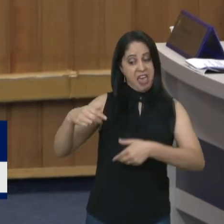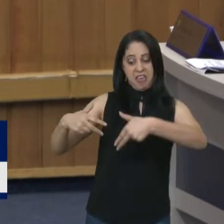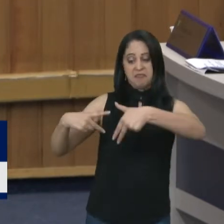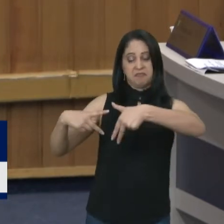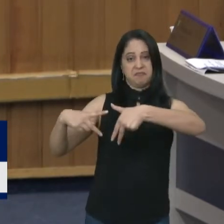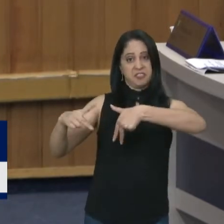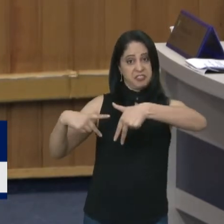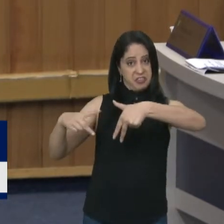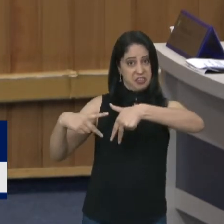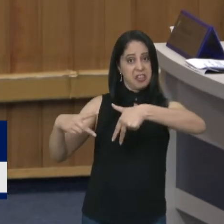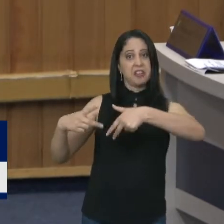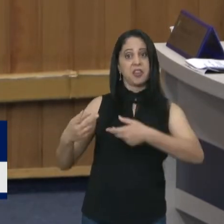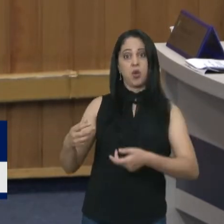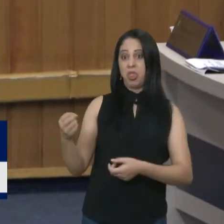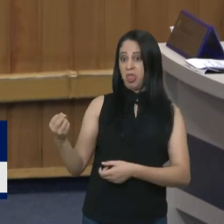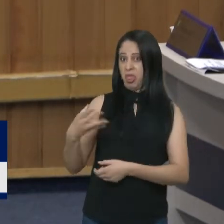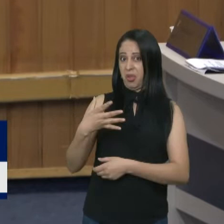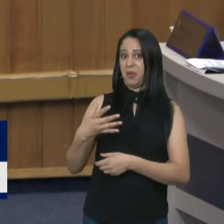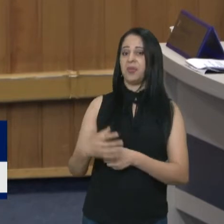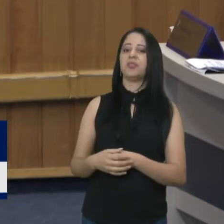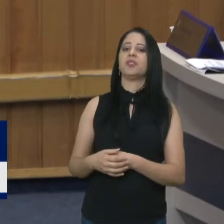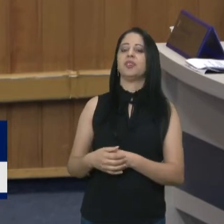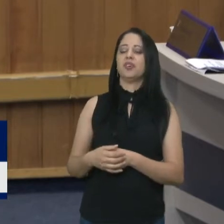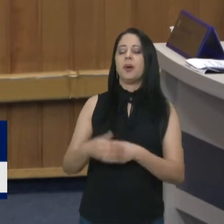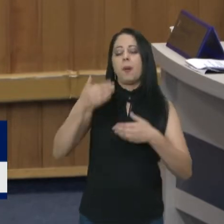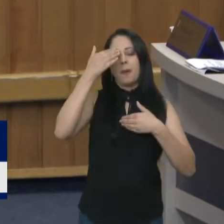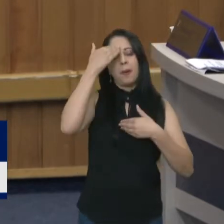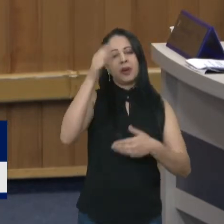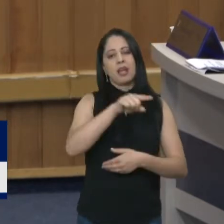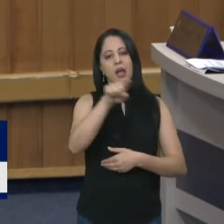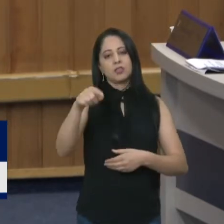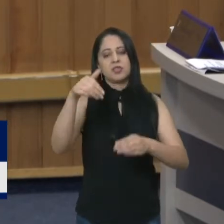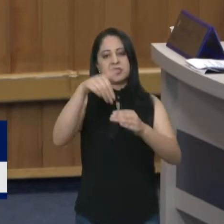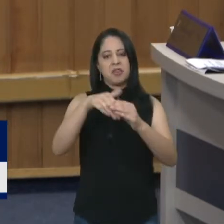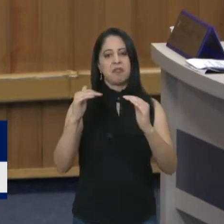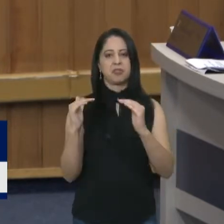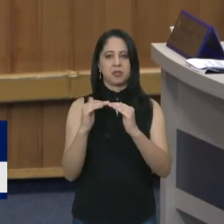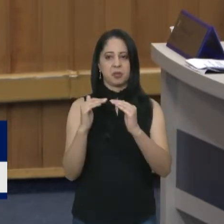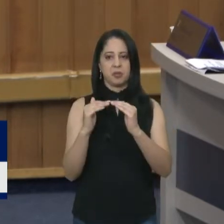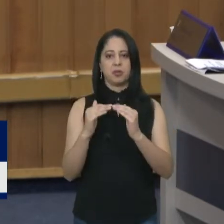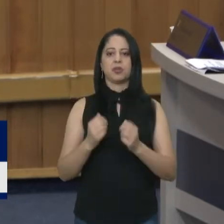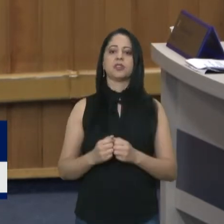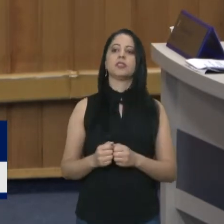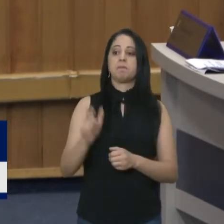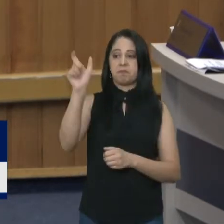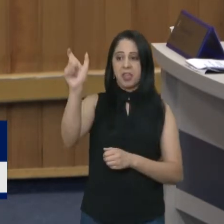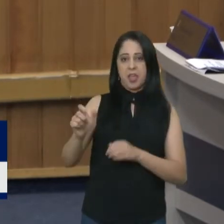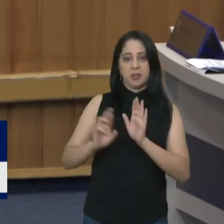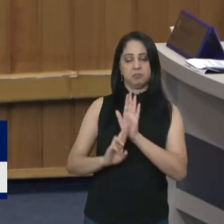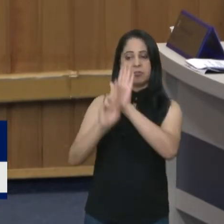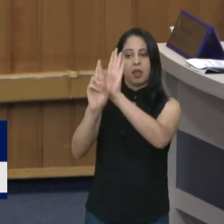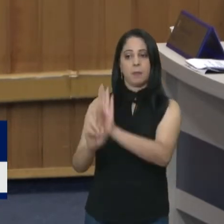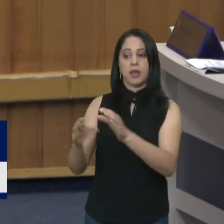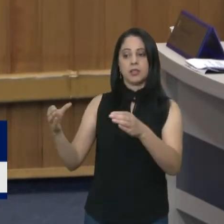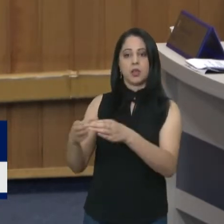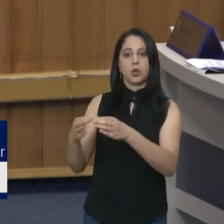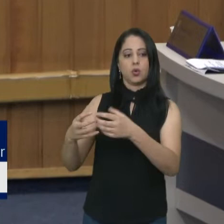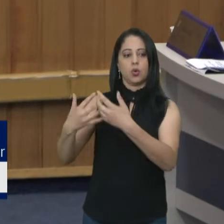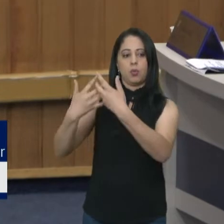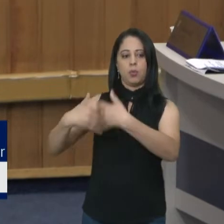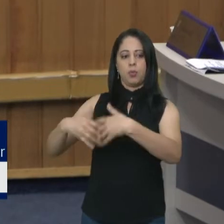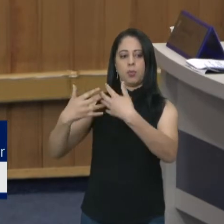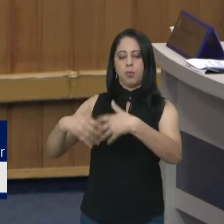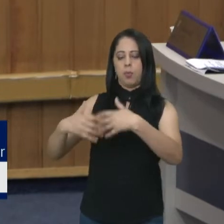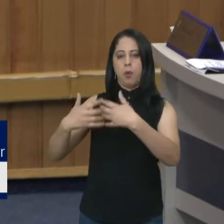joseense aqui da nossa cidade. Agradecer o voto dos colegas, o seu Ciro está aqui hoje representando o Rotary. Né? O seu Ciro tem uma história linda aqui